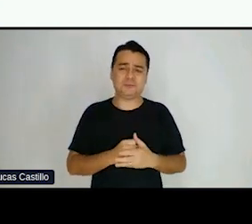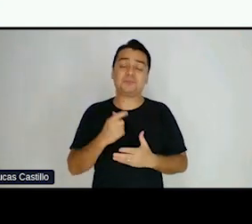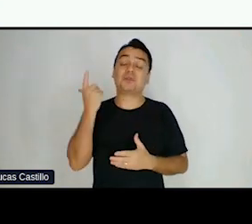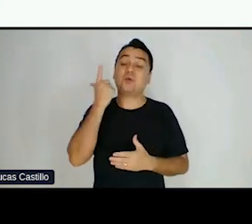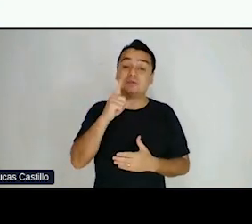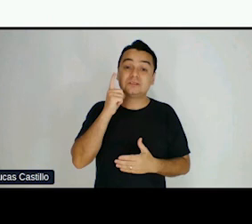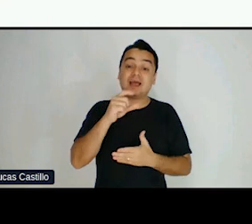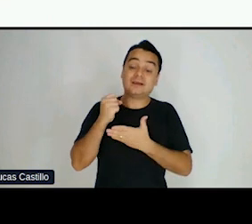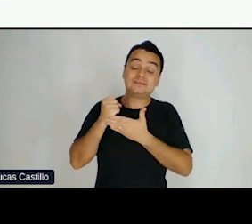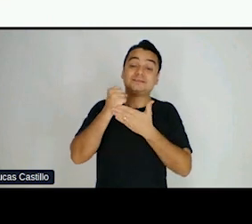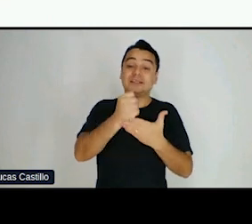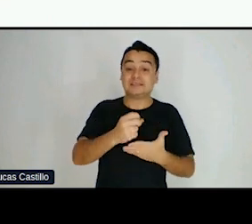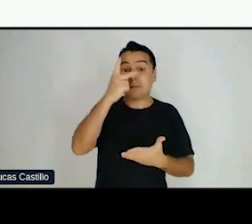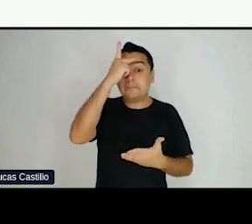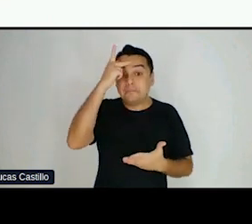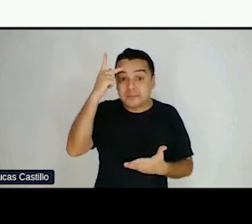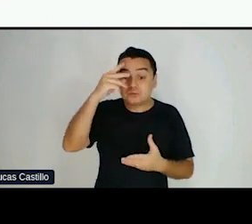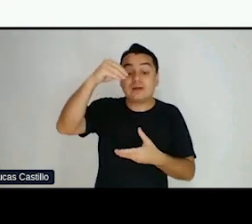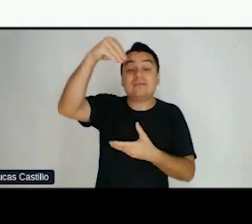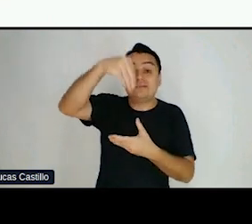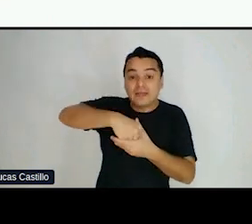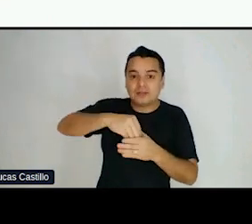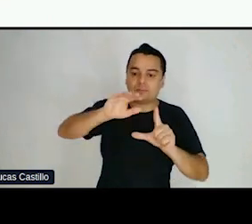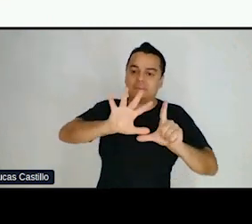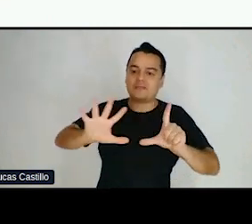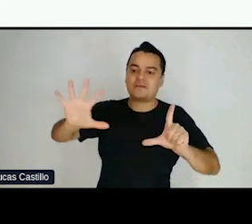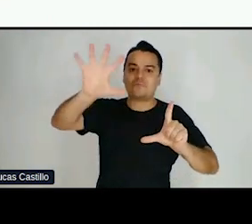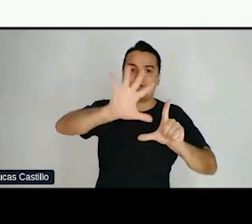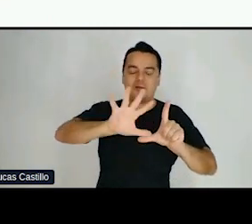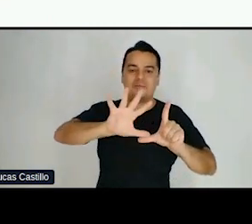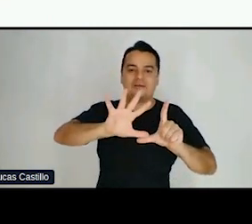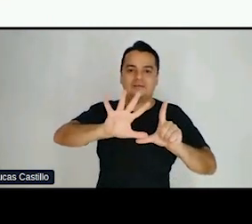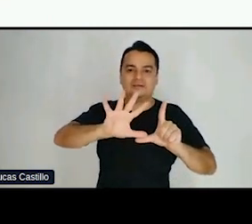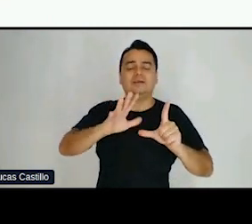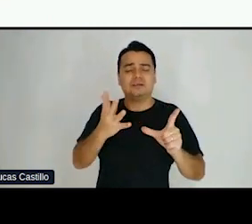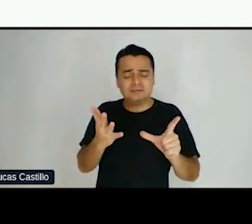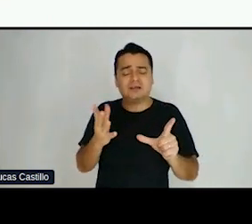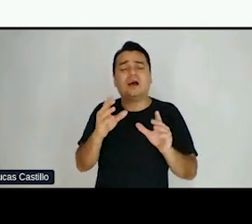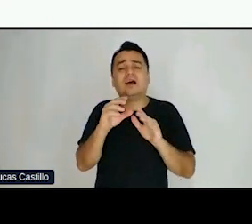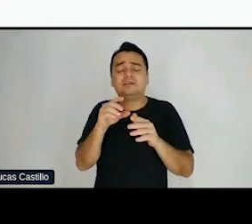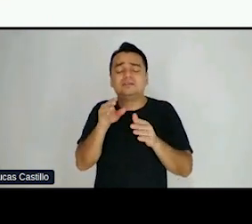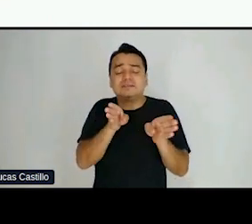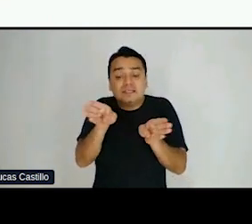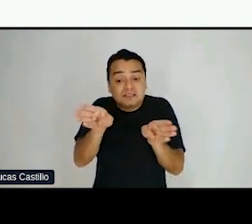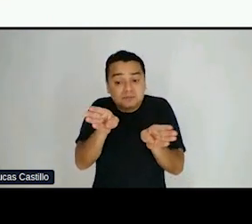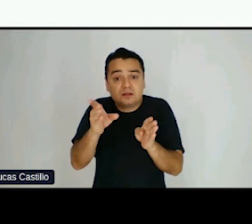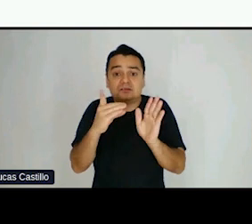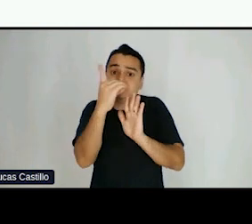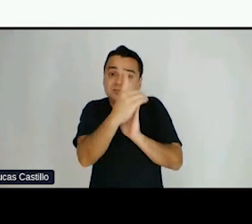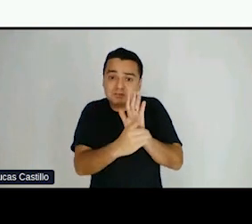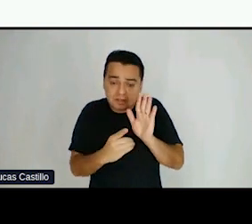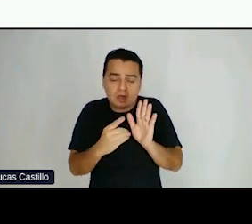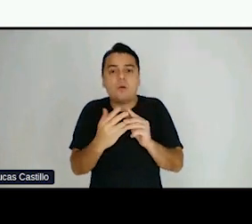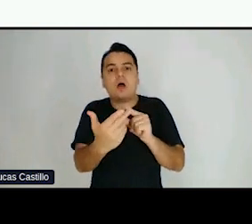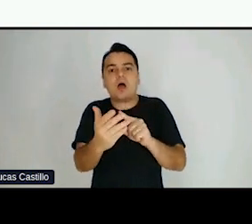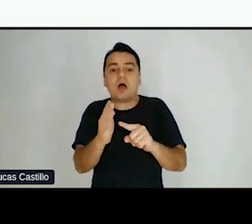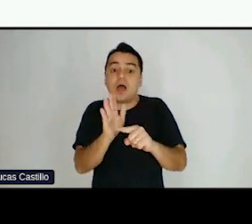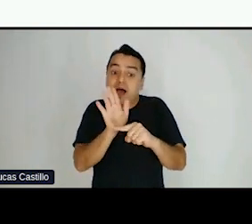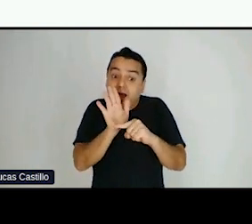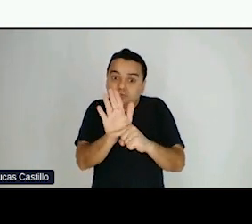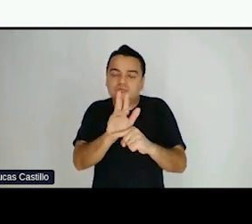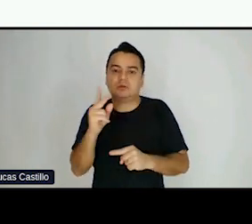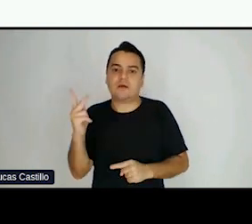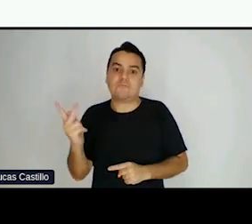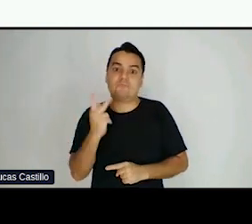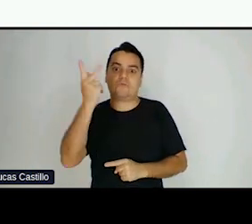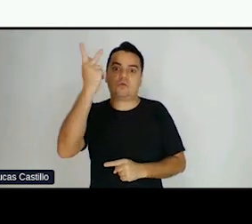consegue trazer pessoas para dentro da plataforma. Então, a acessibilidade digital, realmente, ela traz valor, ela faz sentido e